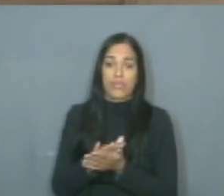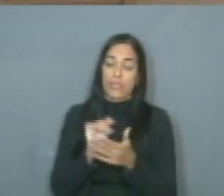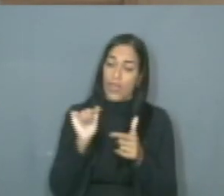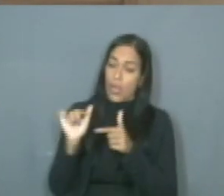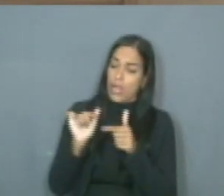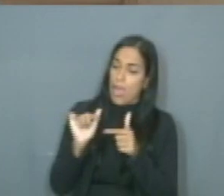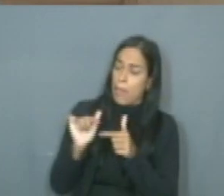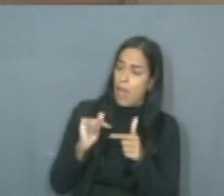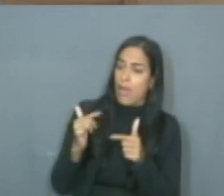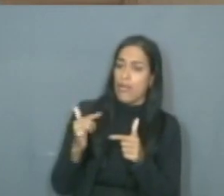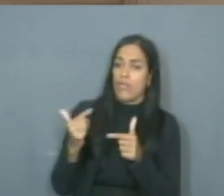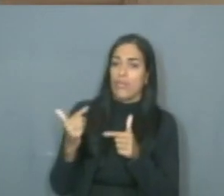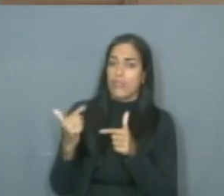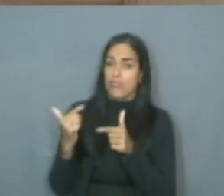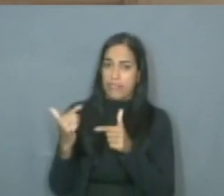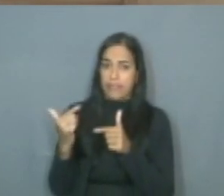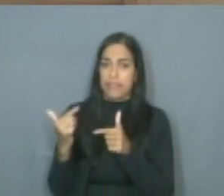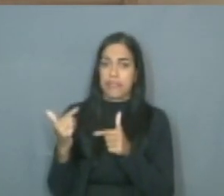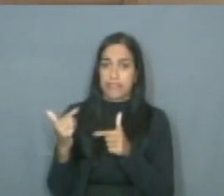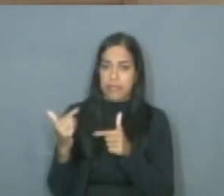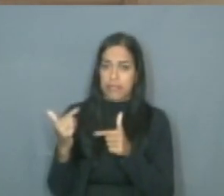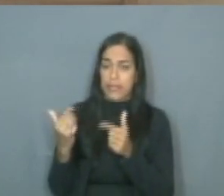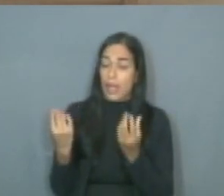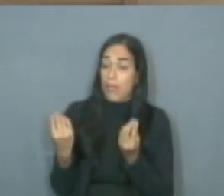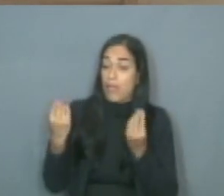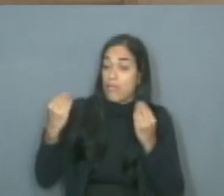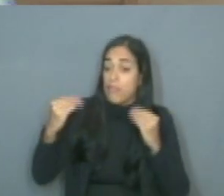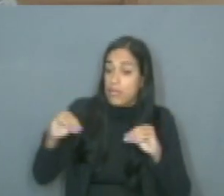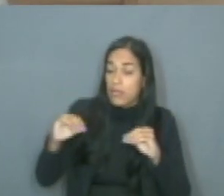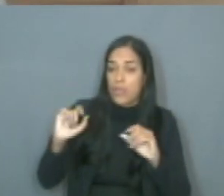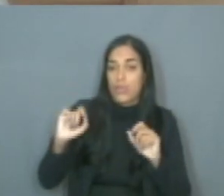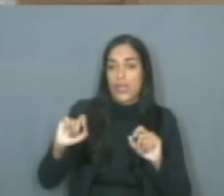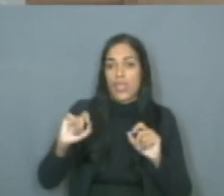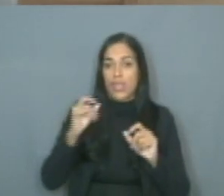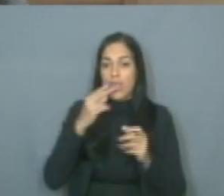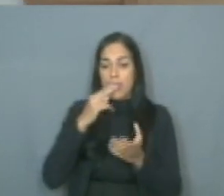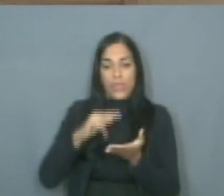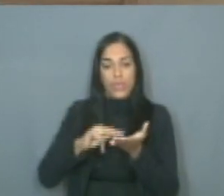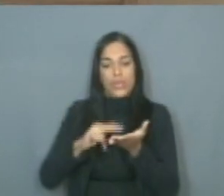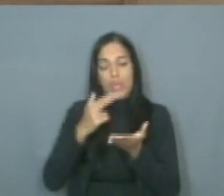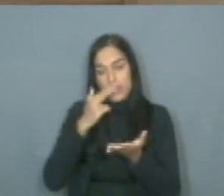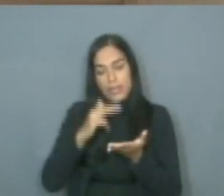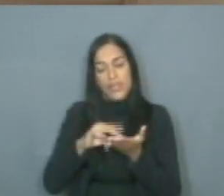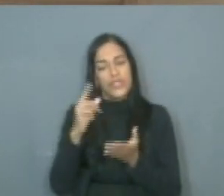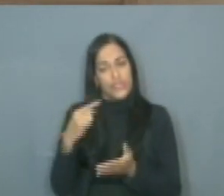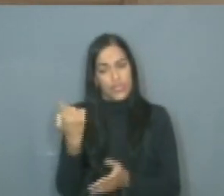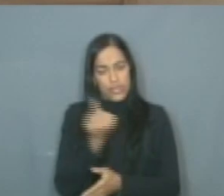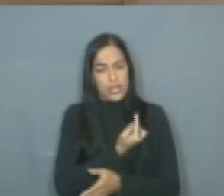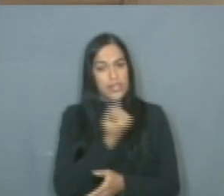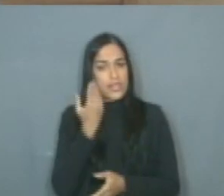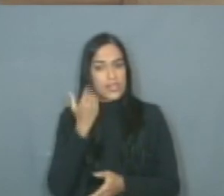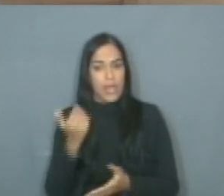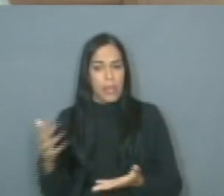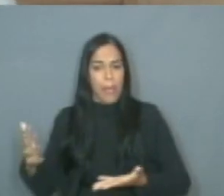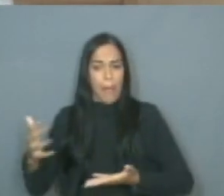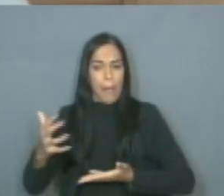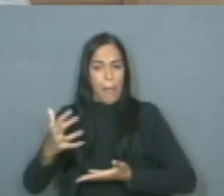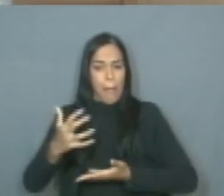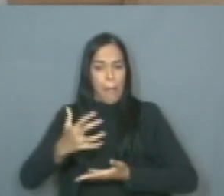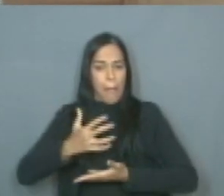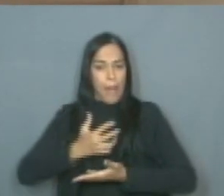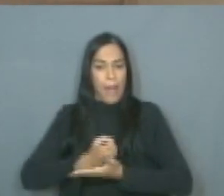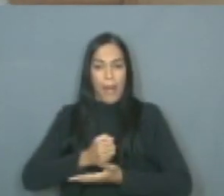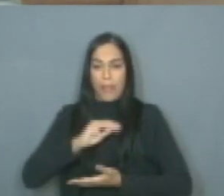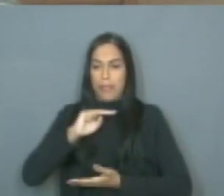a construção para se inserir a indústria da multa, que a gente bem sabe, arrecada milhões e